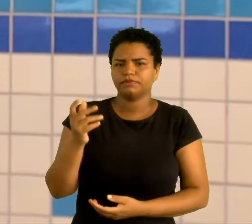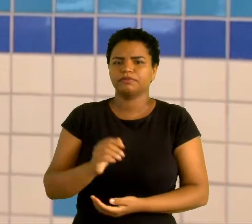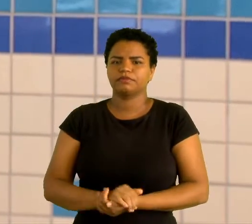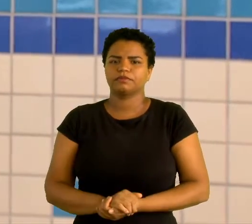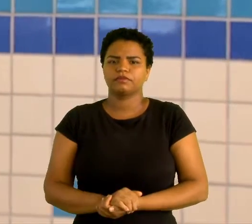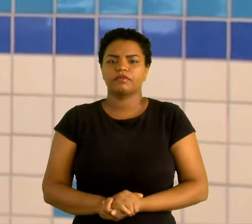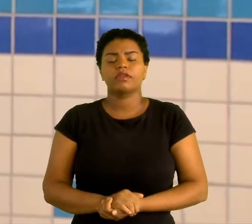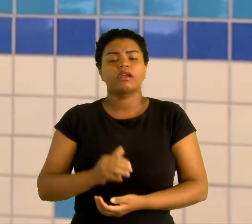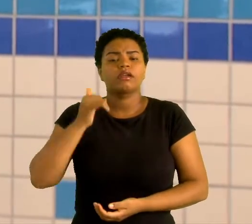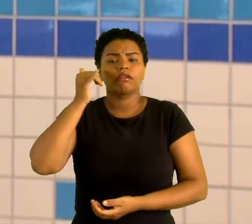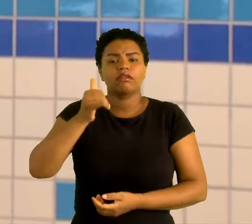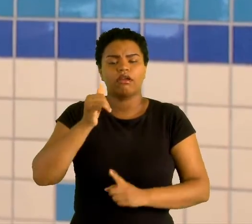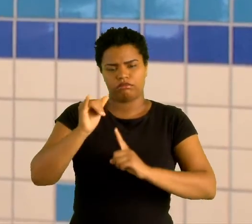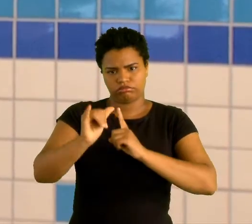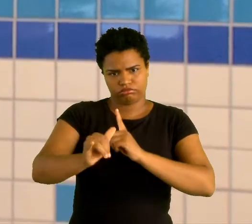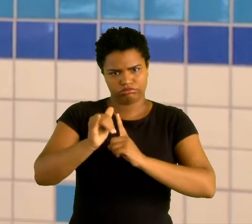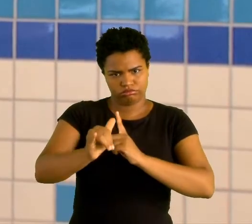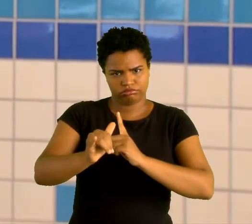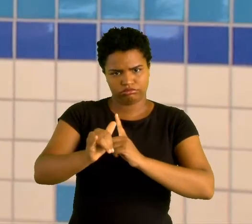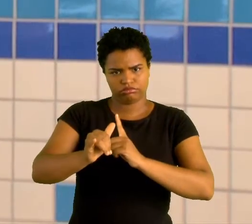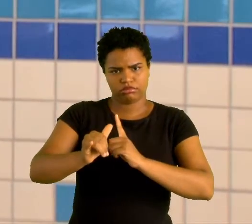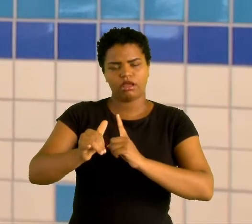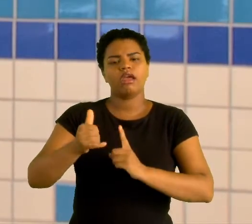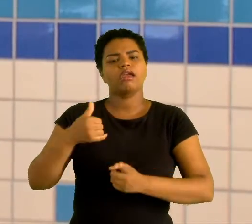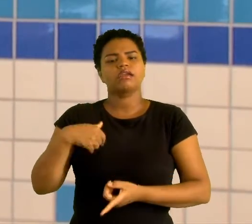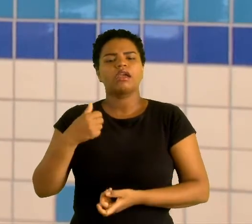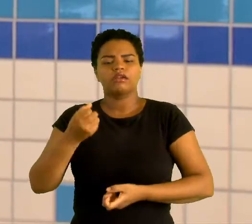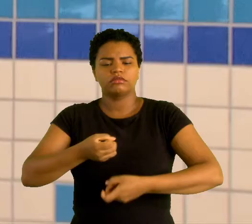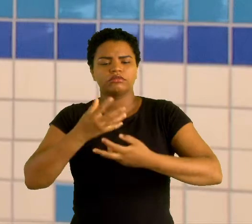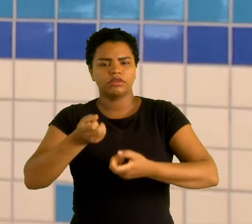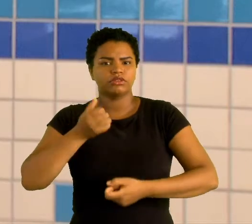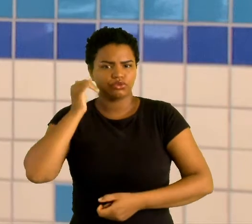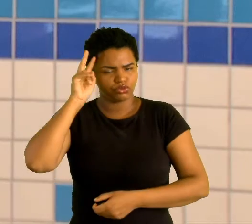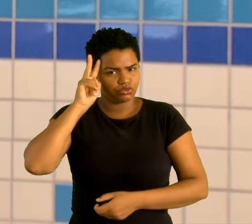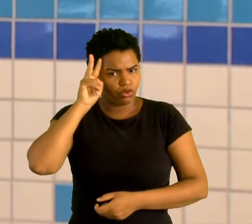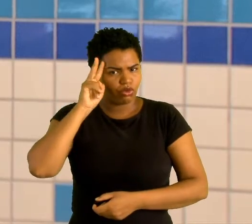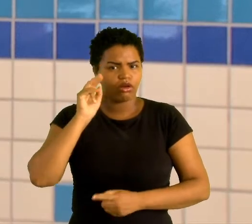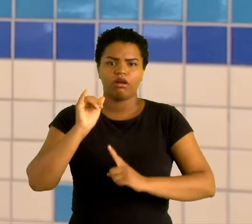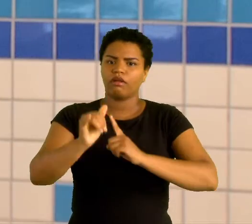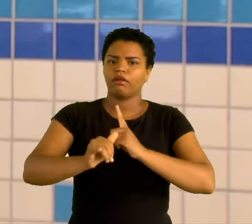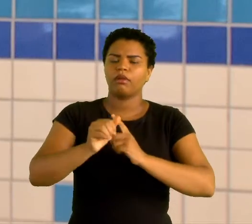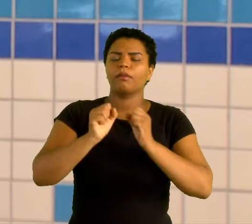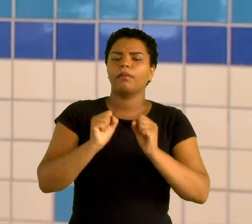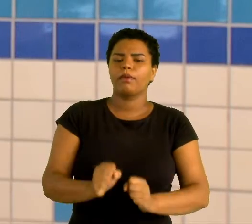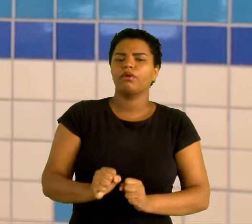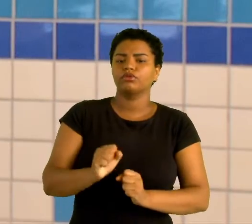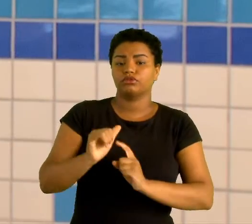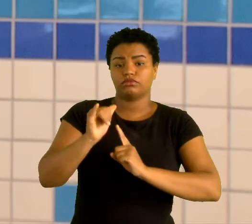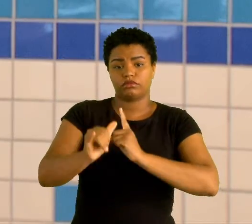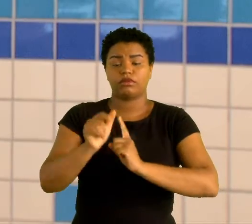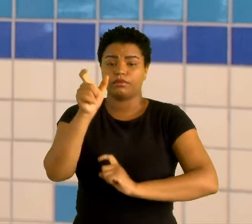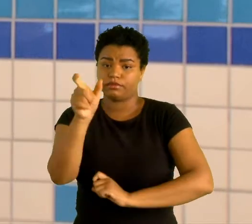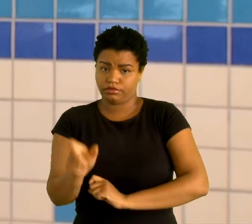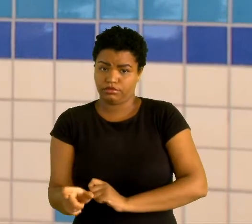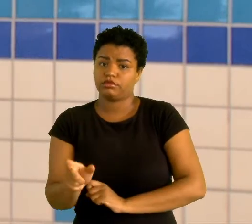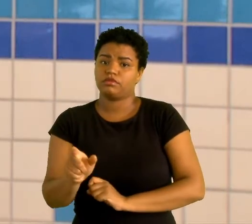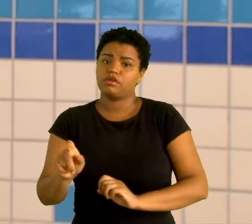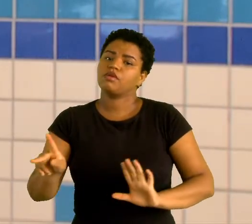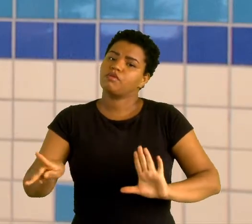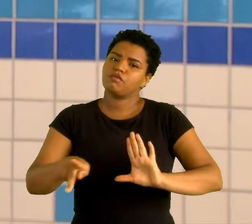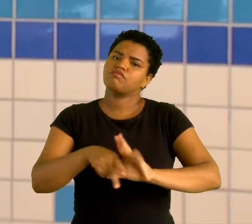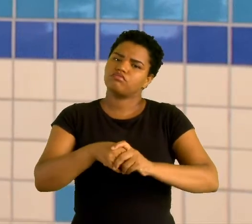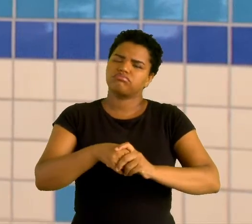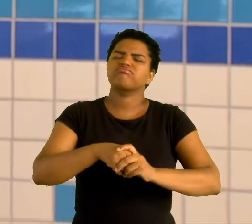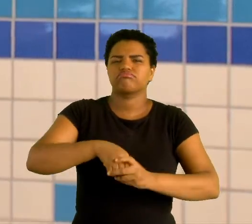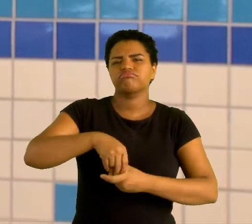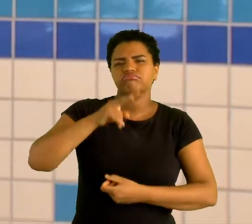O narrador. Quem conta a história? O narrador. Ele pode ser narrador personagem, que faz parte da